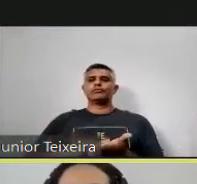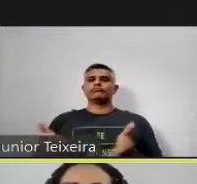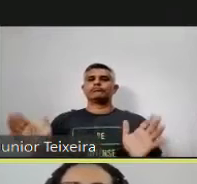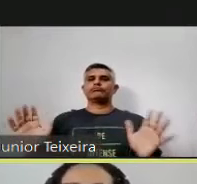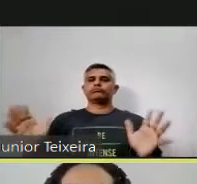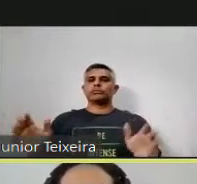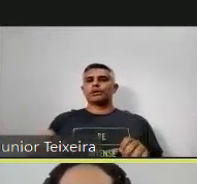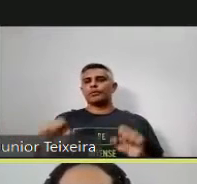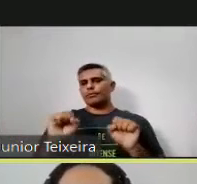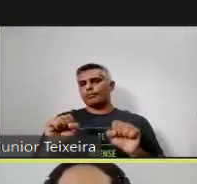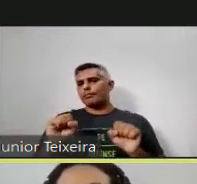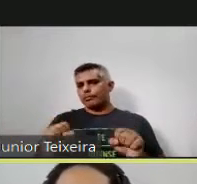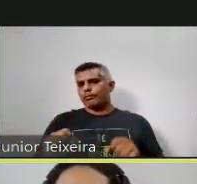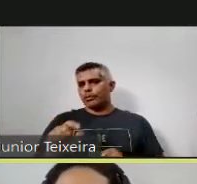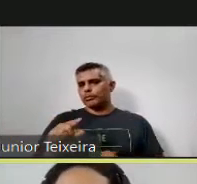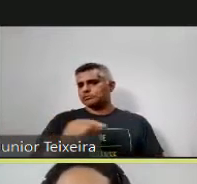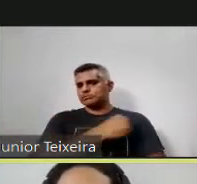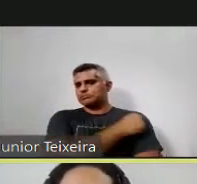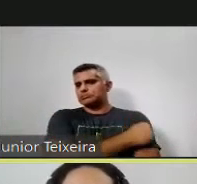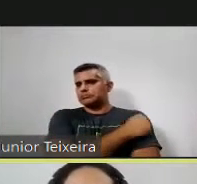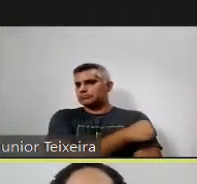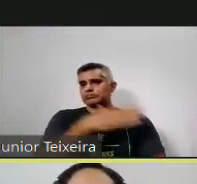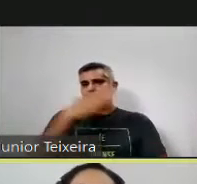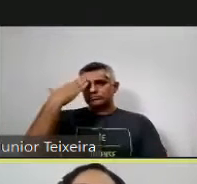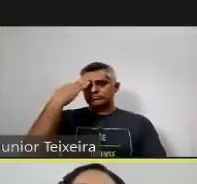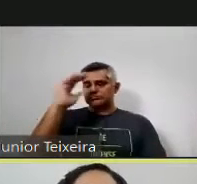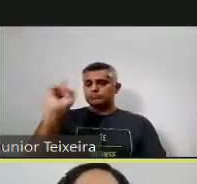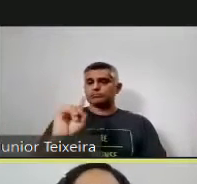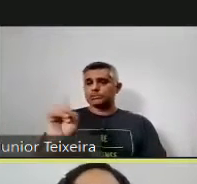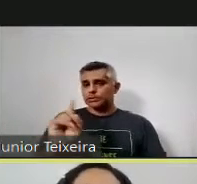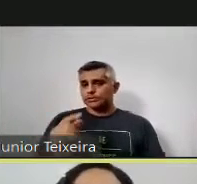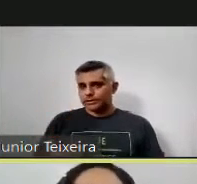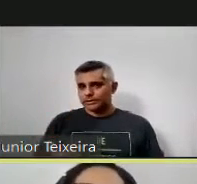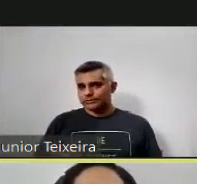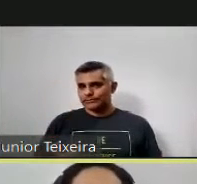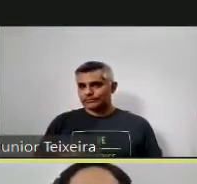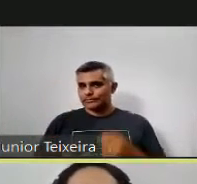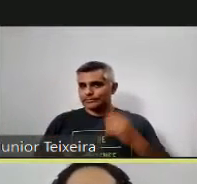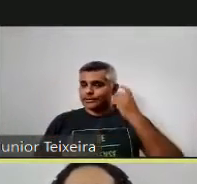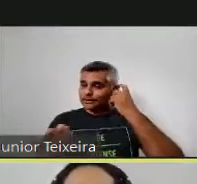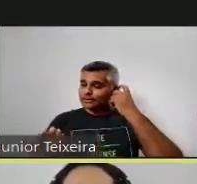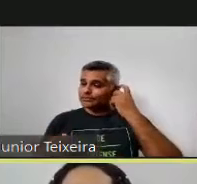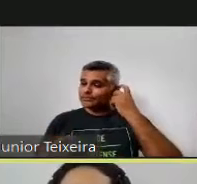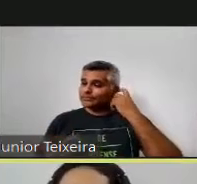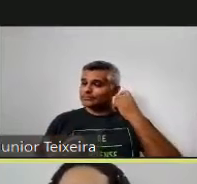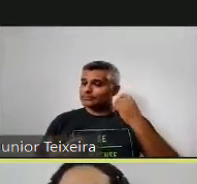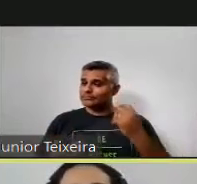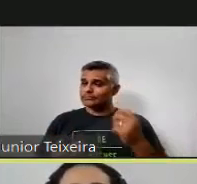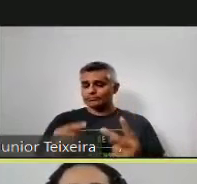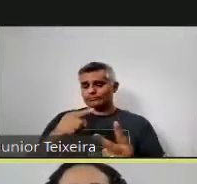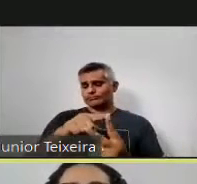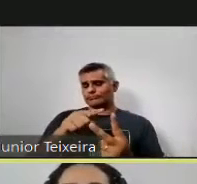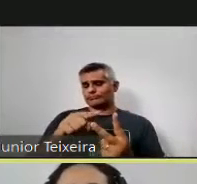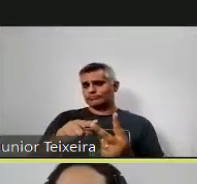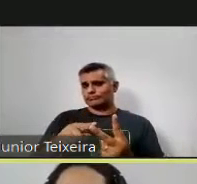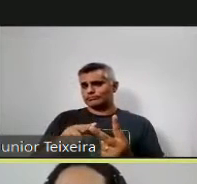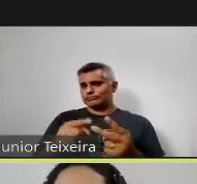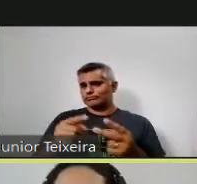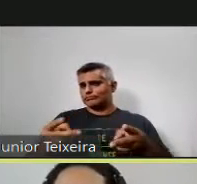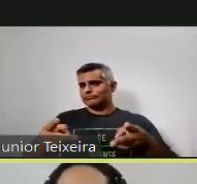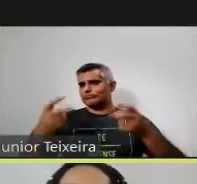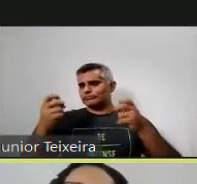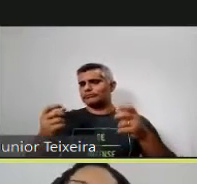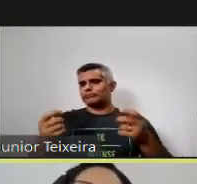que sempre procurou ter uma relação aberta com esses professores. Então, só nesses 2 recortes a gente pode traçar, né, desenvolver uma série de